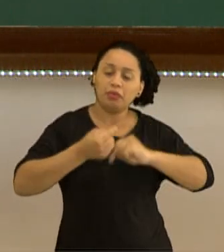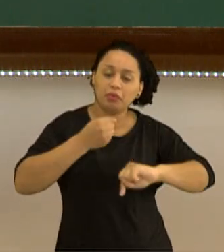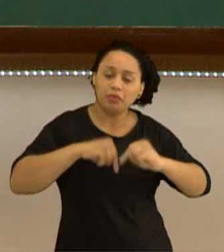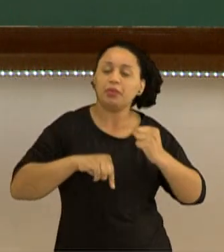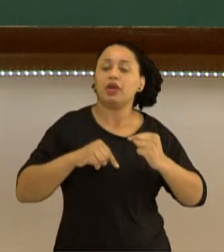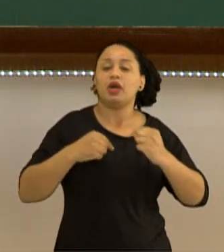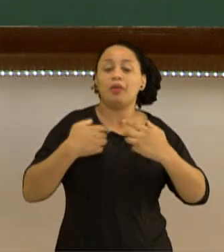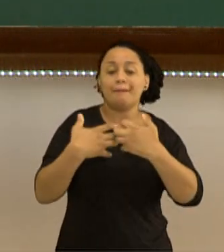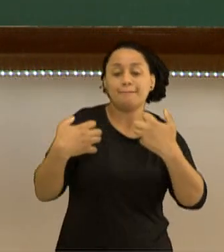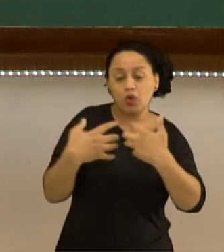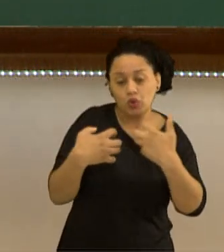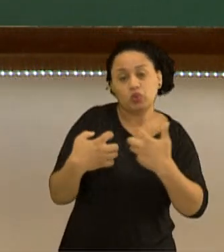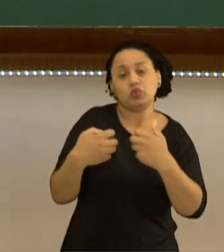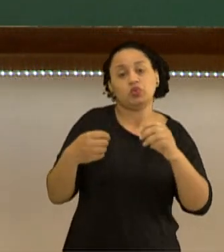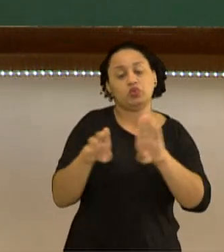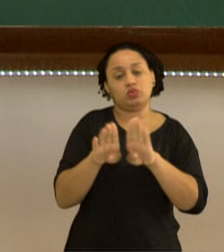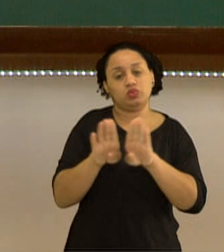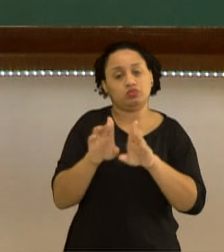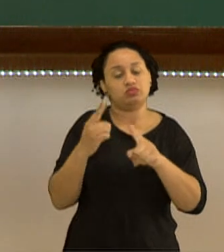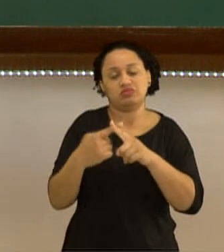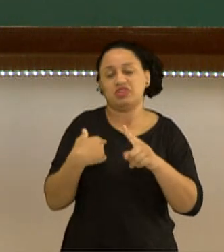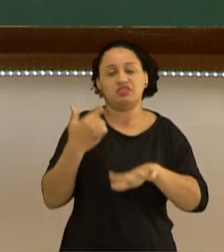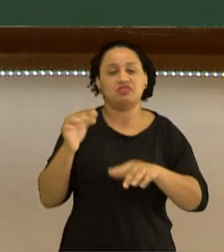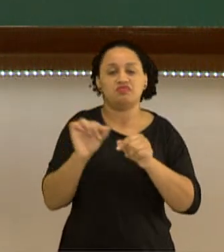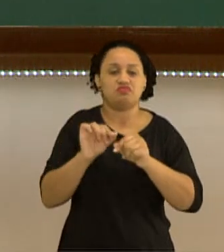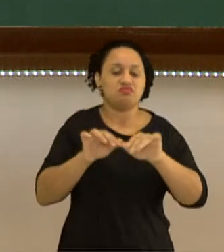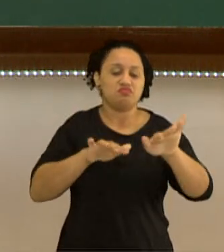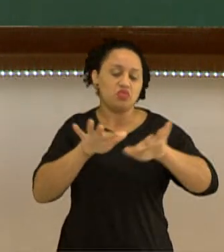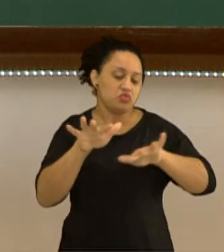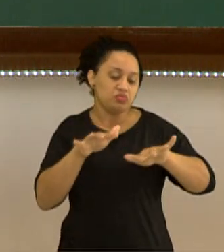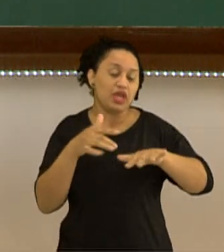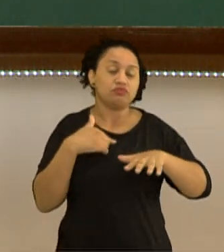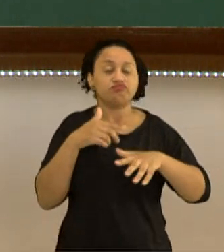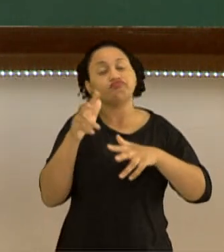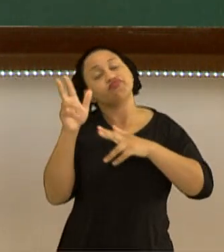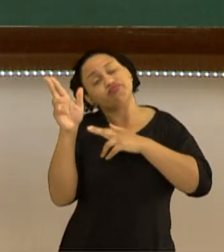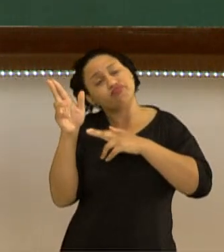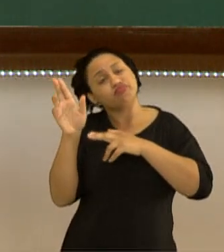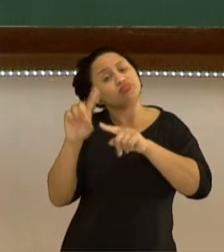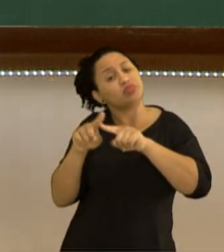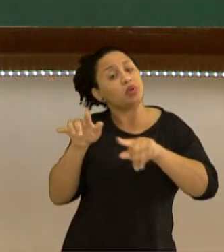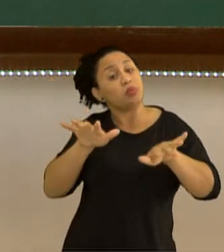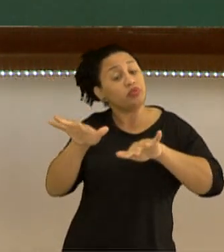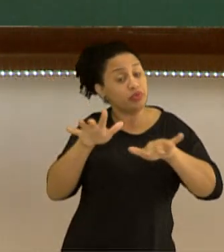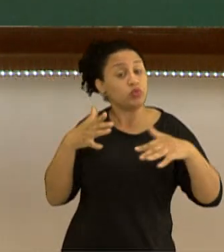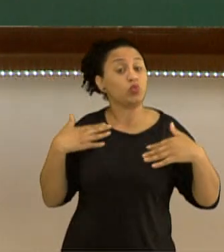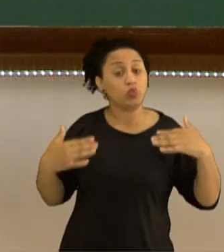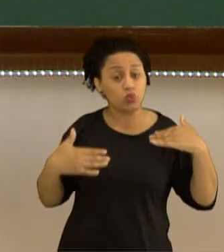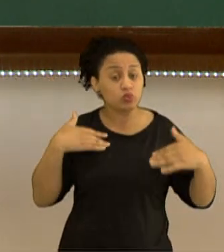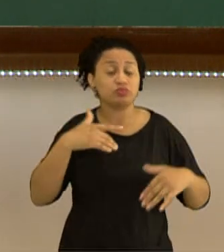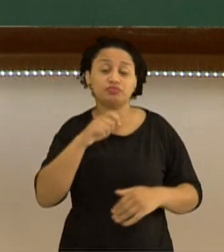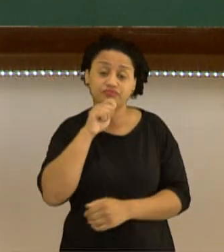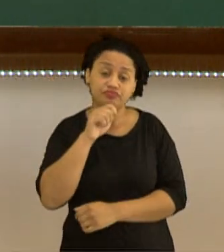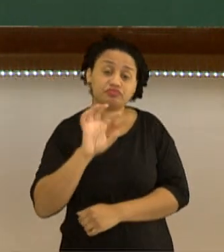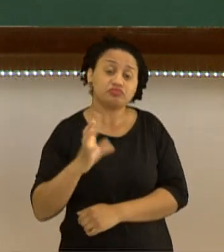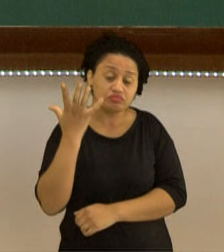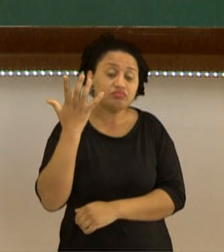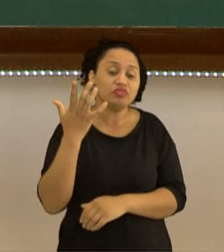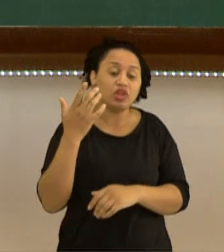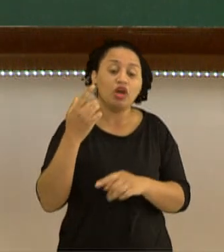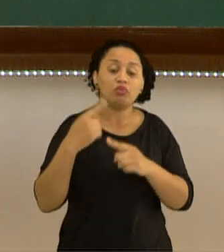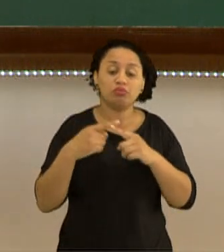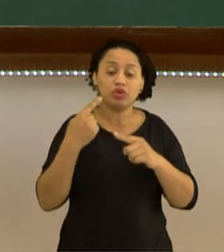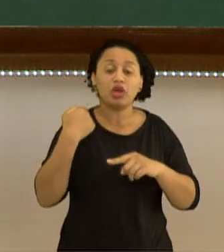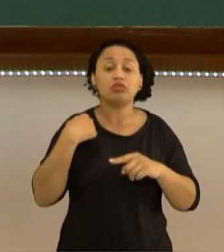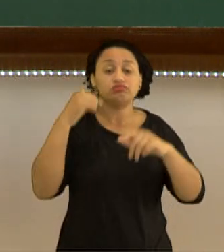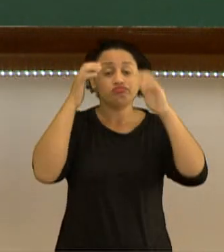aqueles movimentos sem muita intenção, enquanto estamos dormindo, né? O nosso organismo está funcionando, porque o nosso